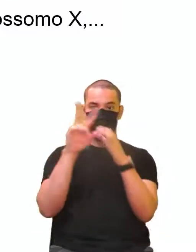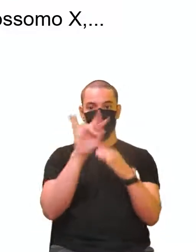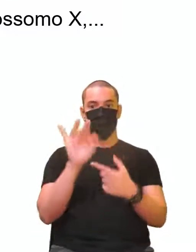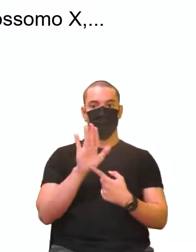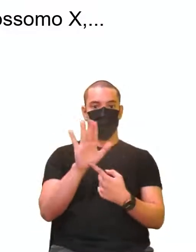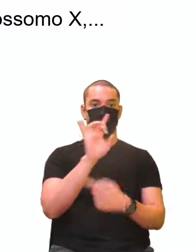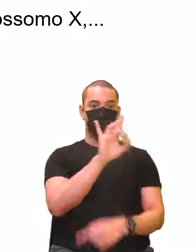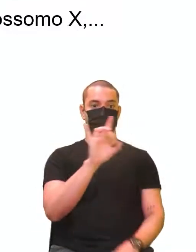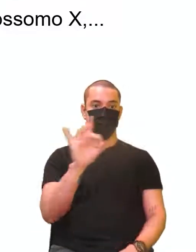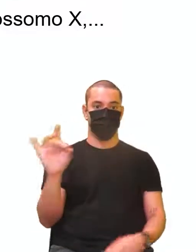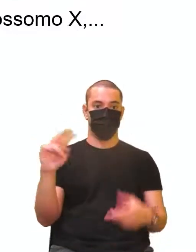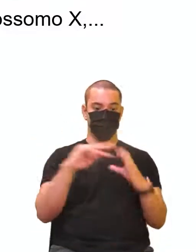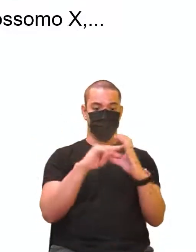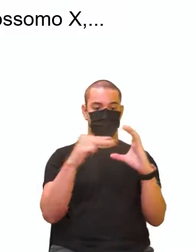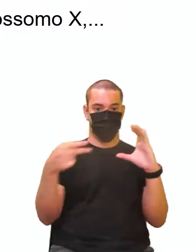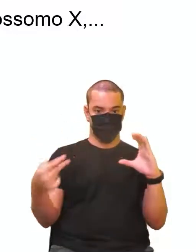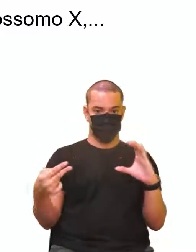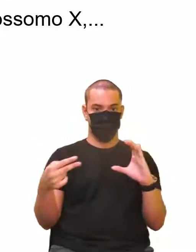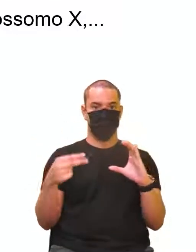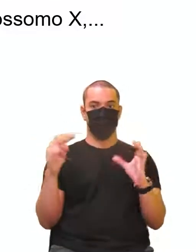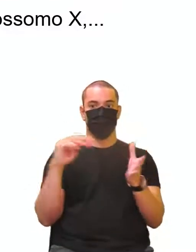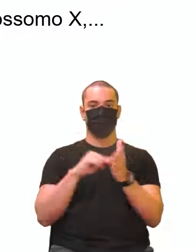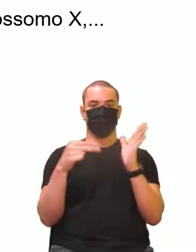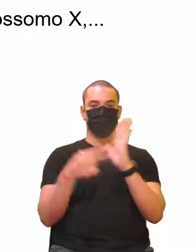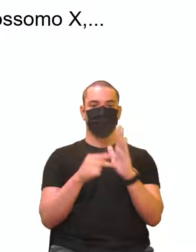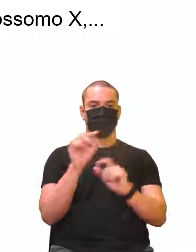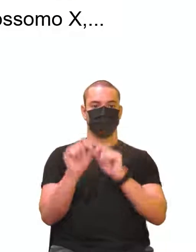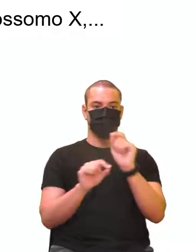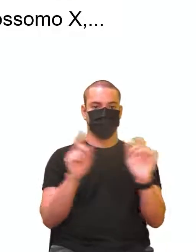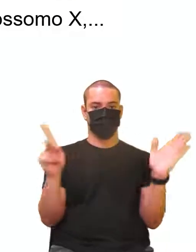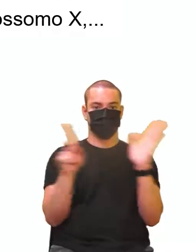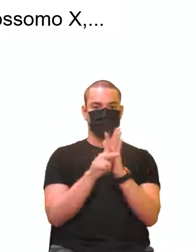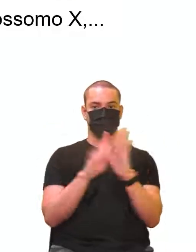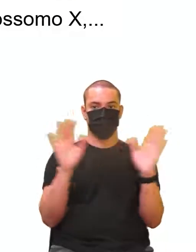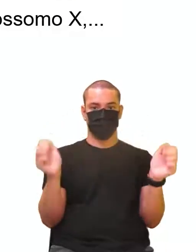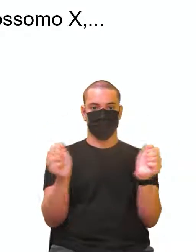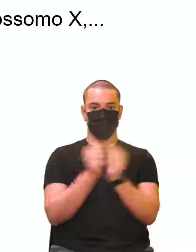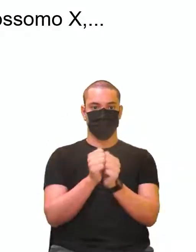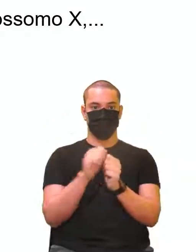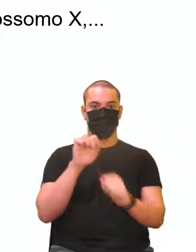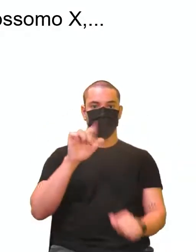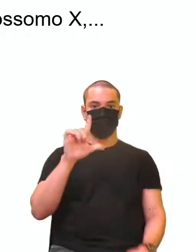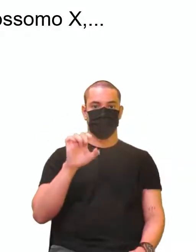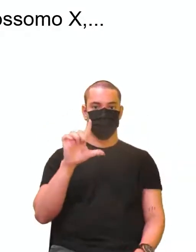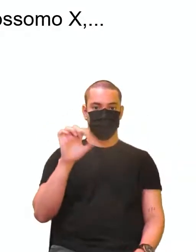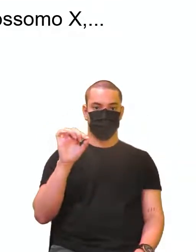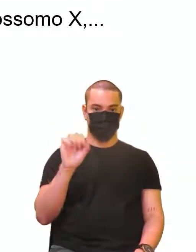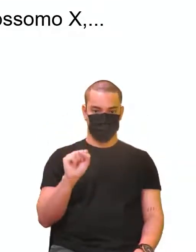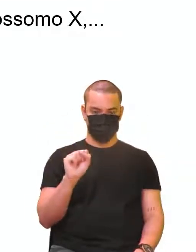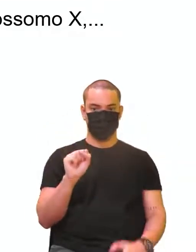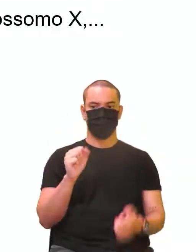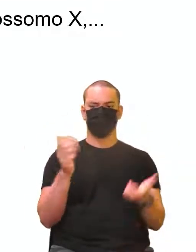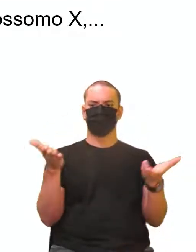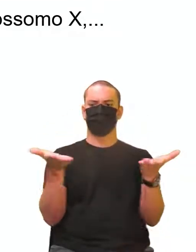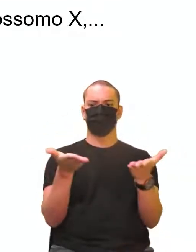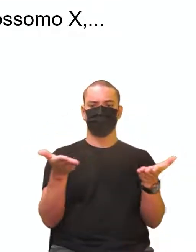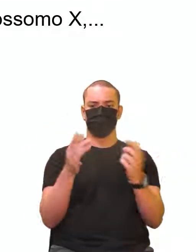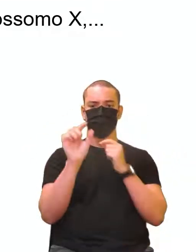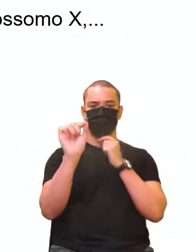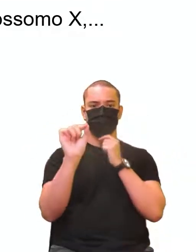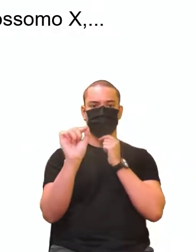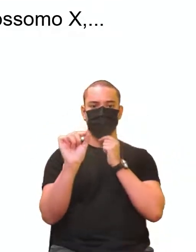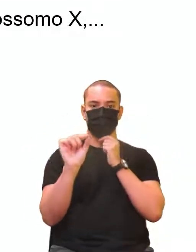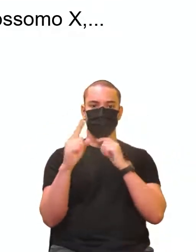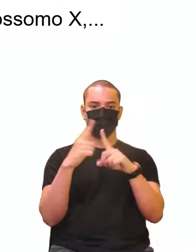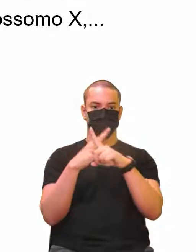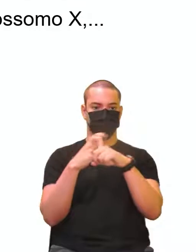dos genes, certo? Esse parzinho de genes que a gente viu que é formado pelos alelos, certo? Agora, olha o